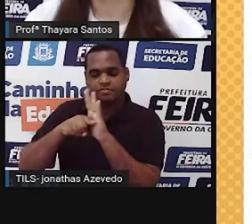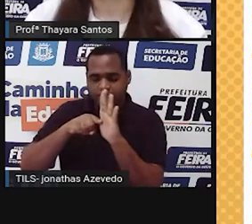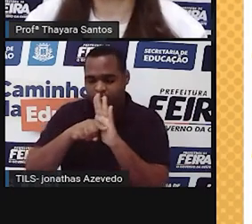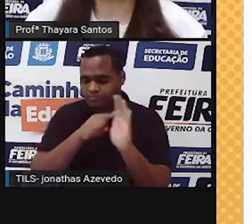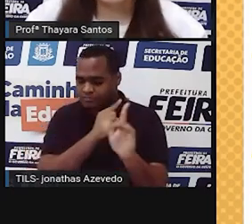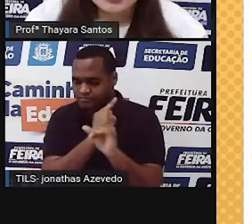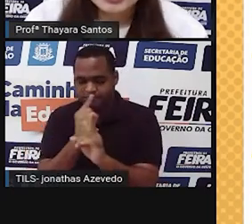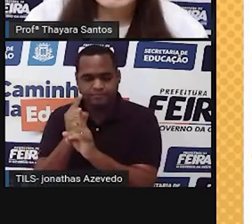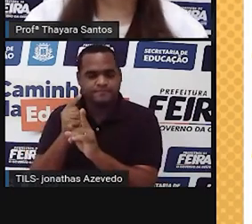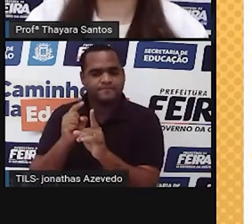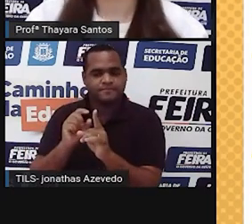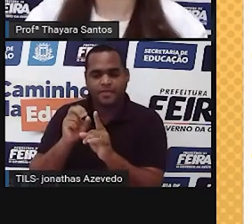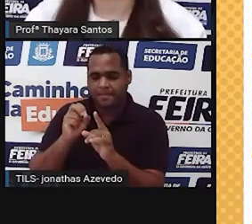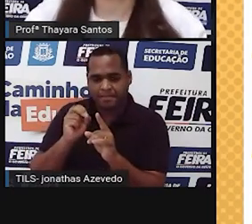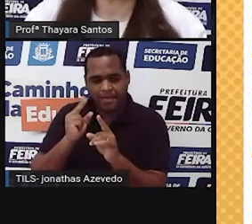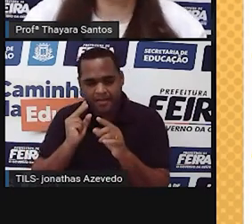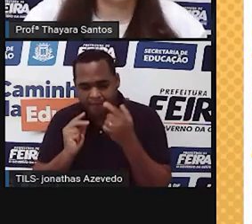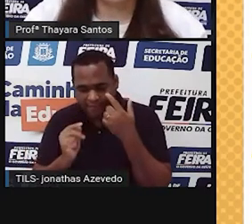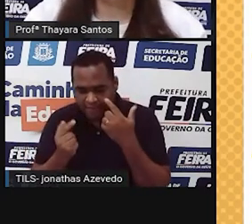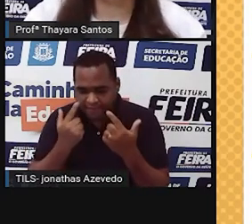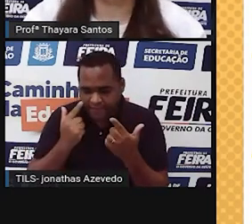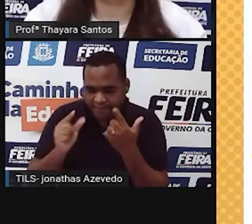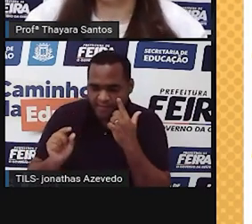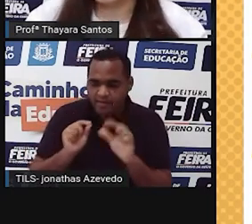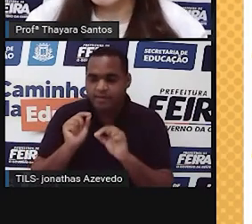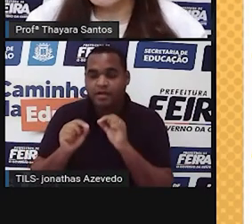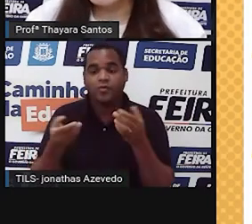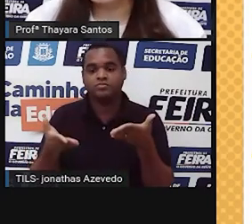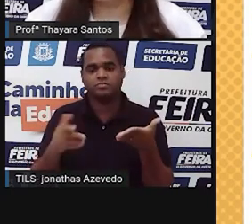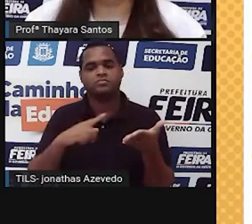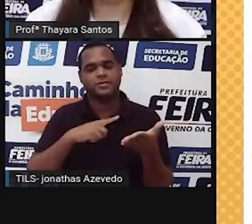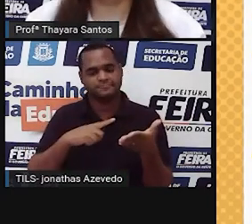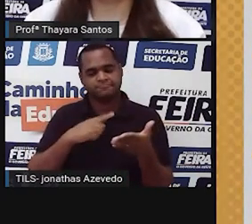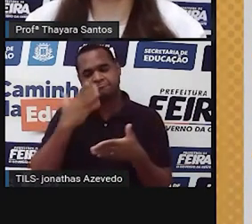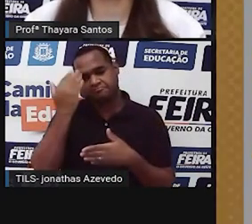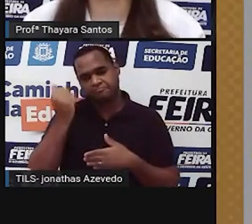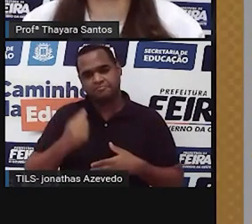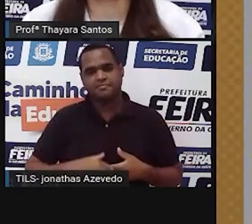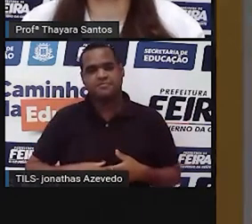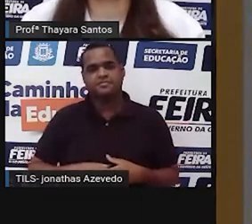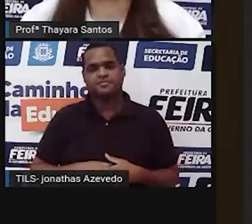descobertas, mas hoje ele tem todo o reconhecimento.